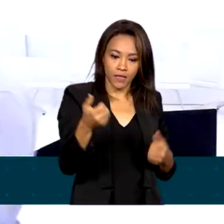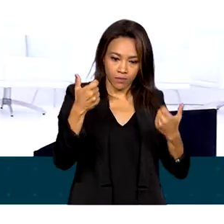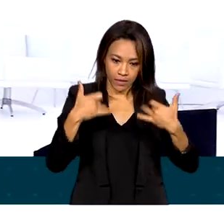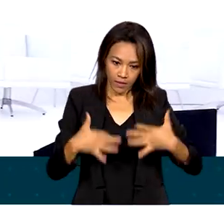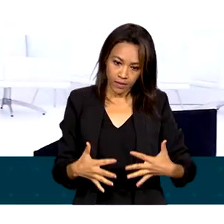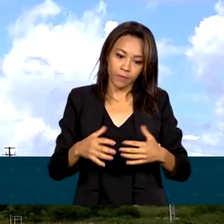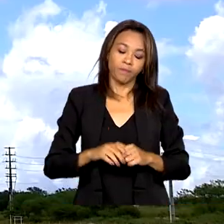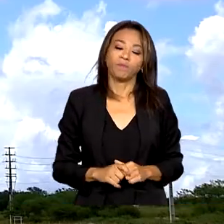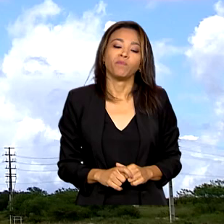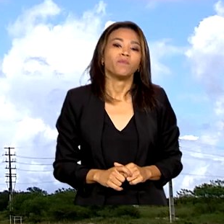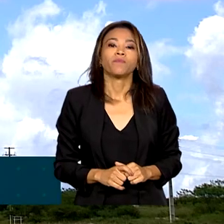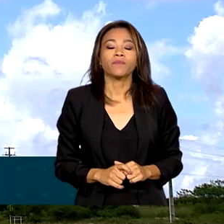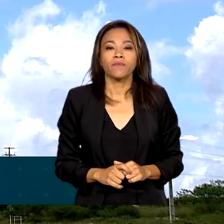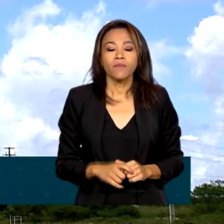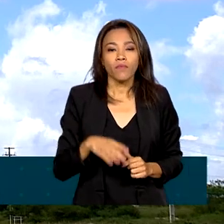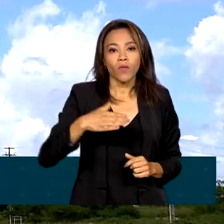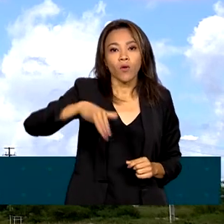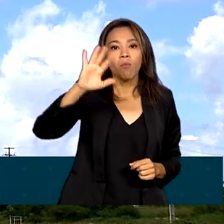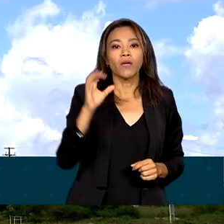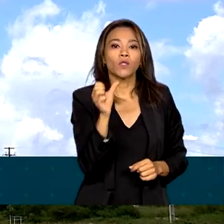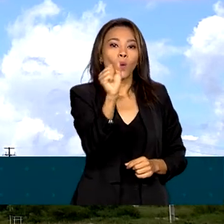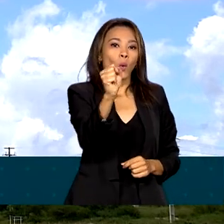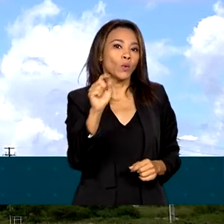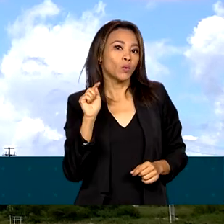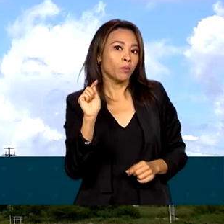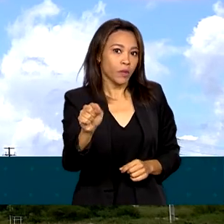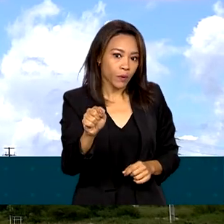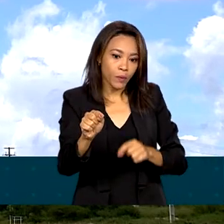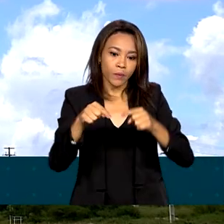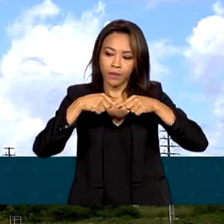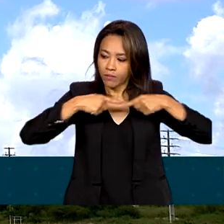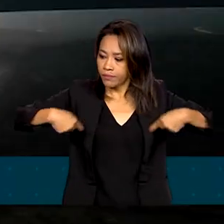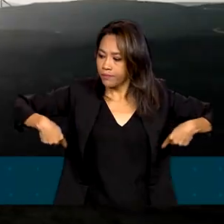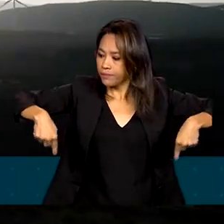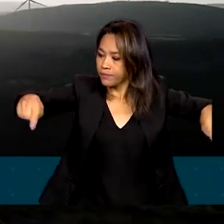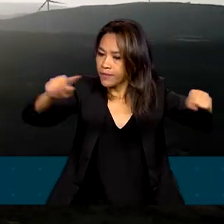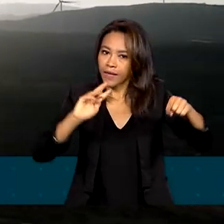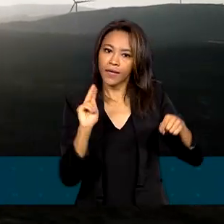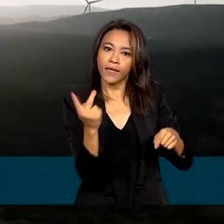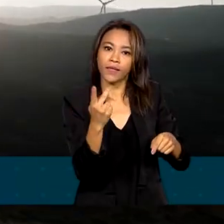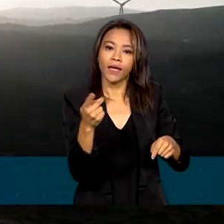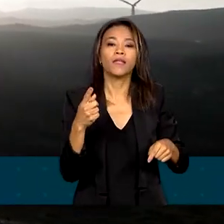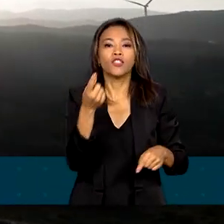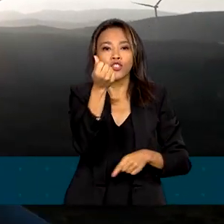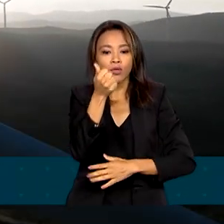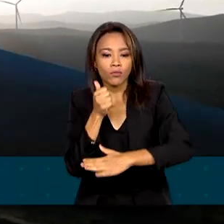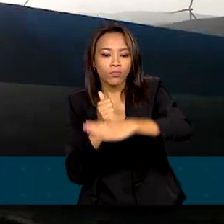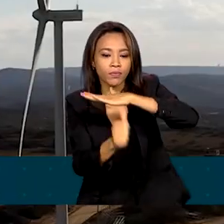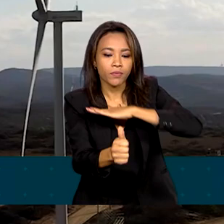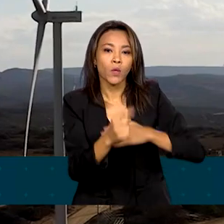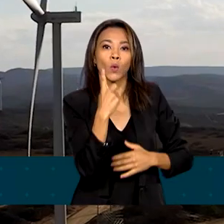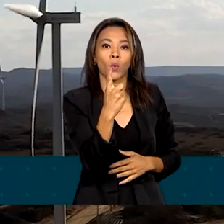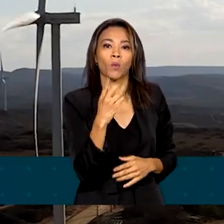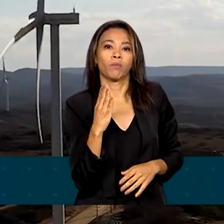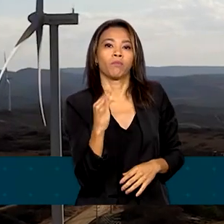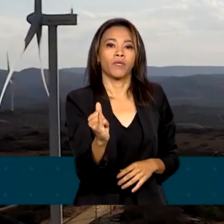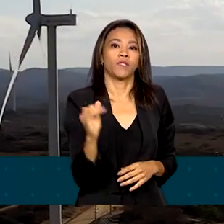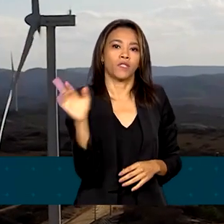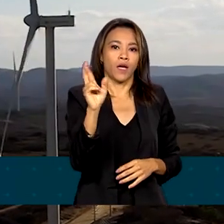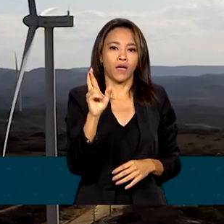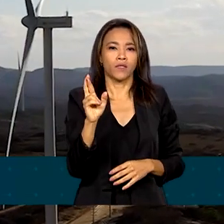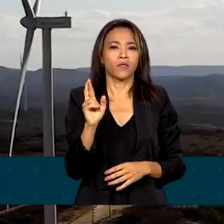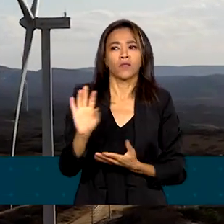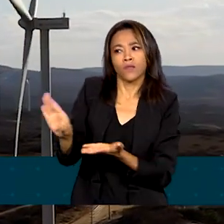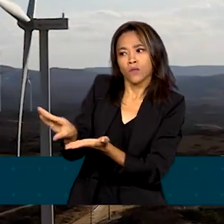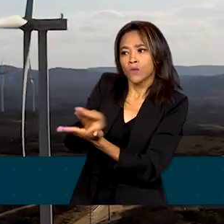infraestrutura de transmissão. Com mais de 8 mil hectares de área, o complexo recebeu o financiamento de mais de 1 bilhão de reais do